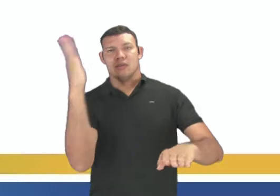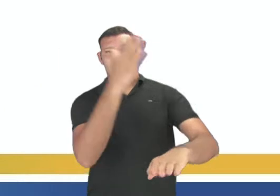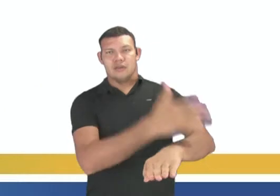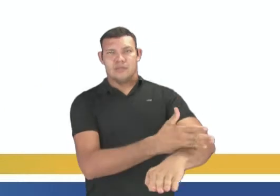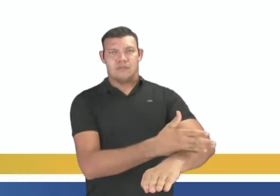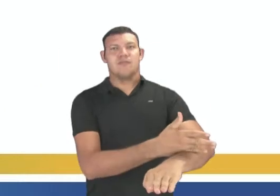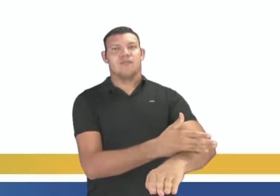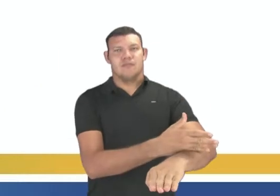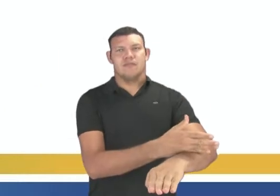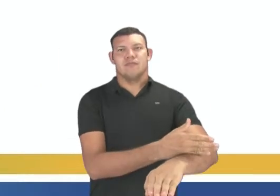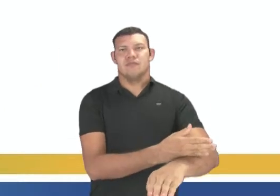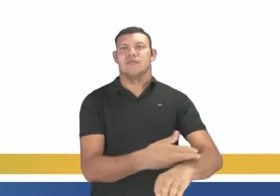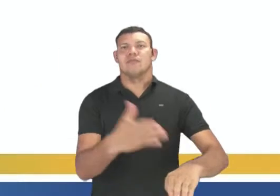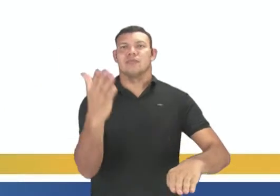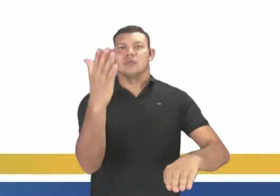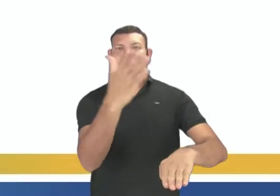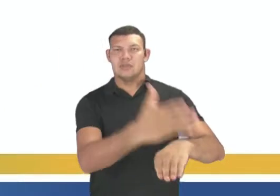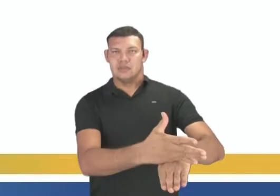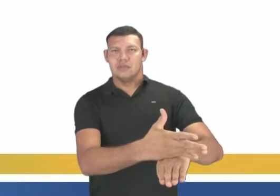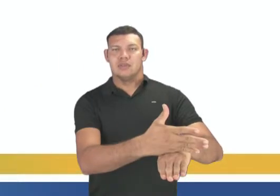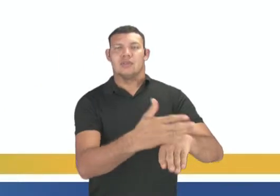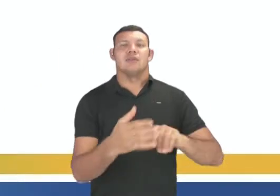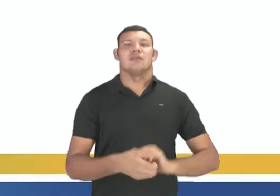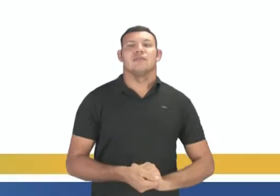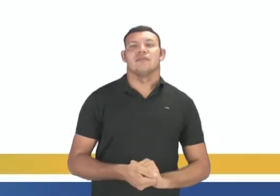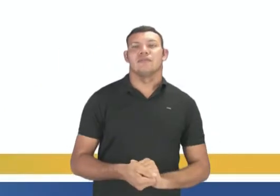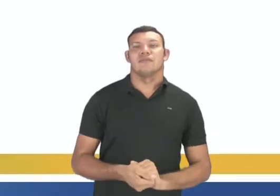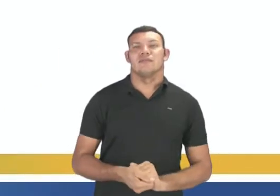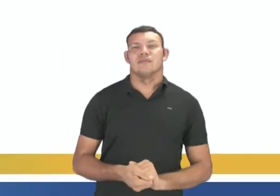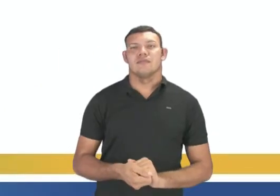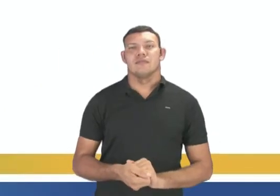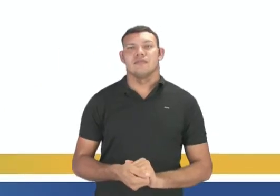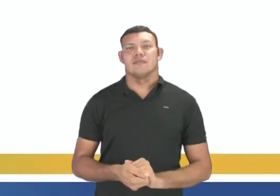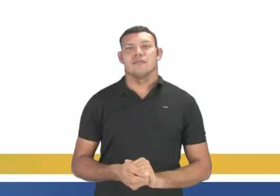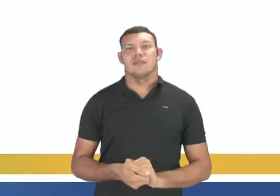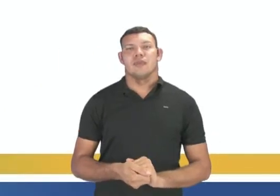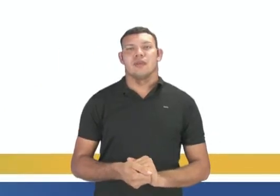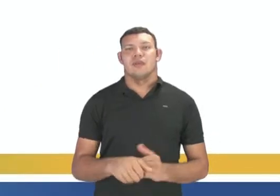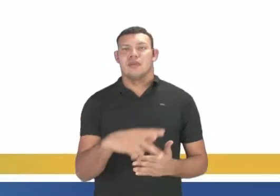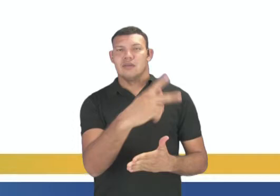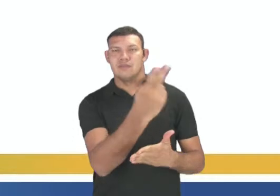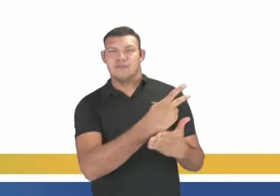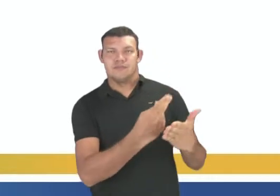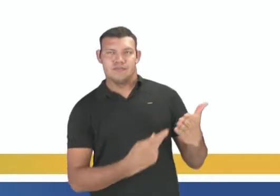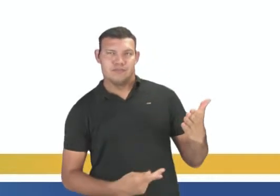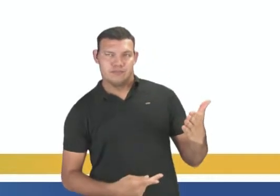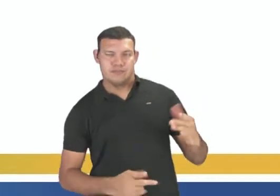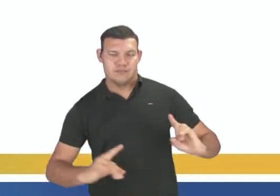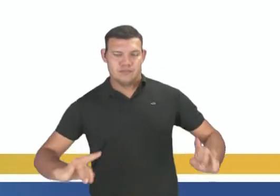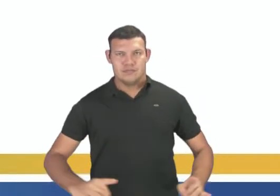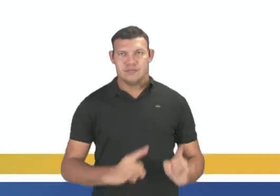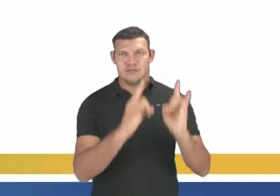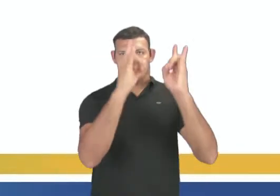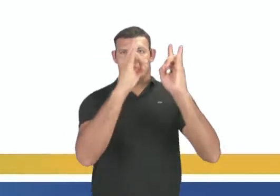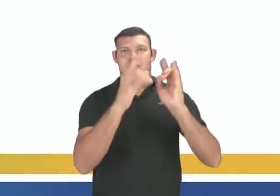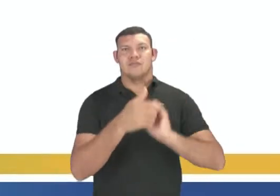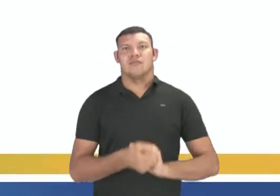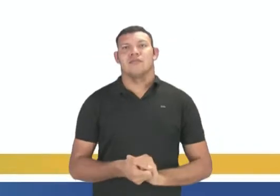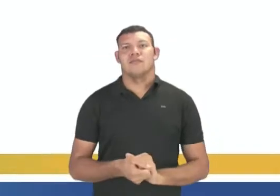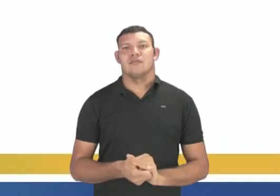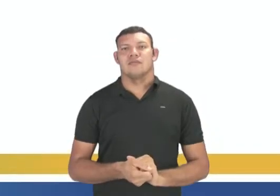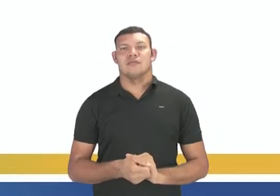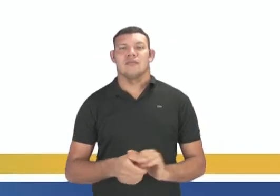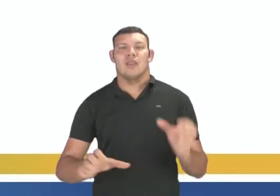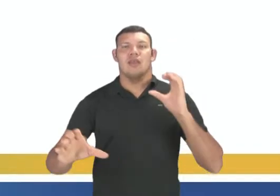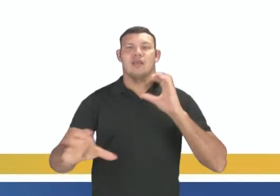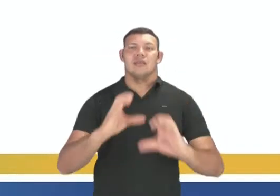medievais e modernas. Entre elas estavam, nós temos aqui a poesia palaciana, proveniente das